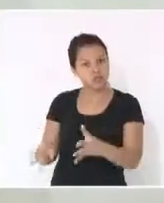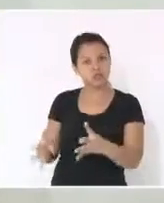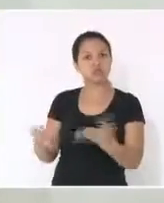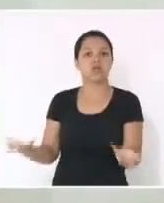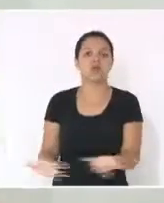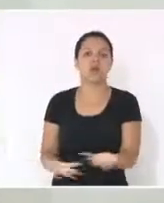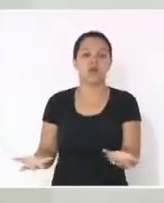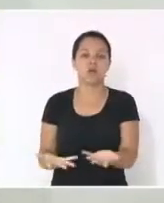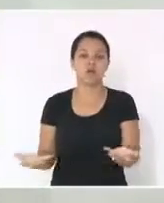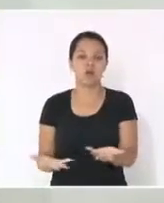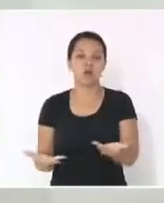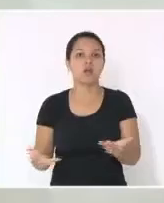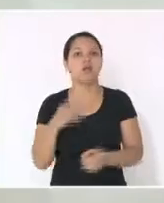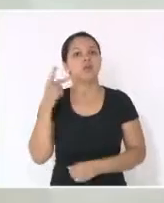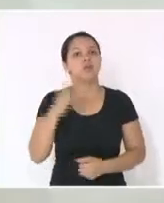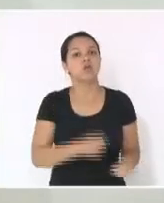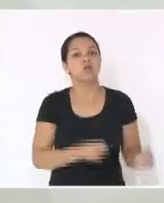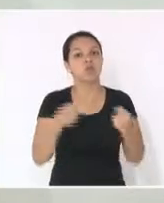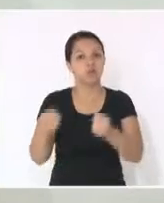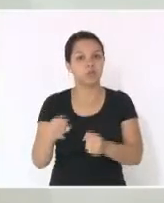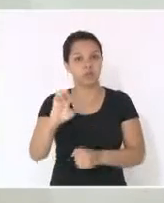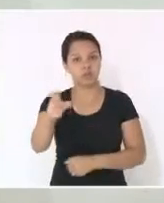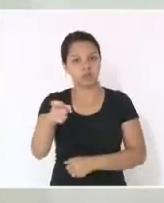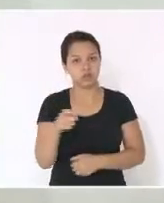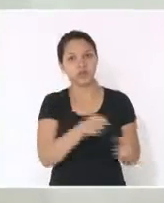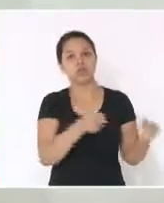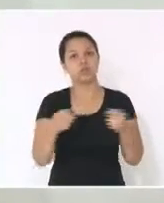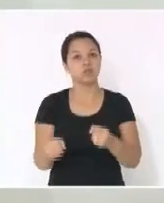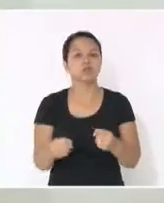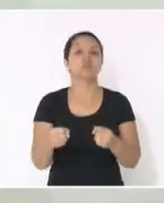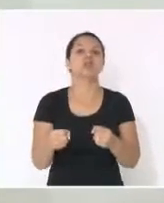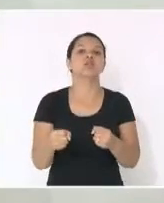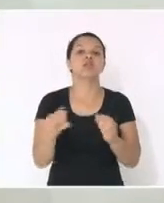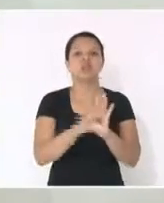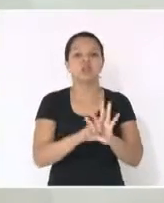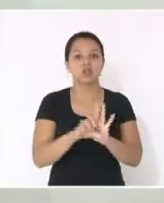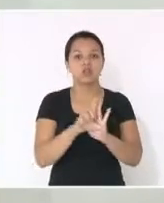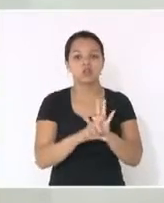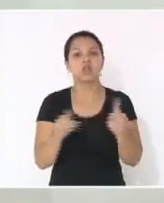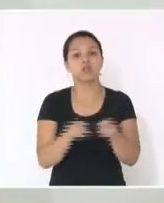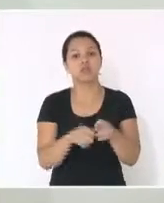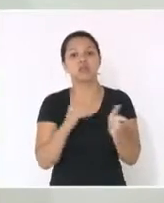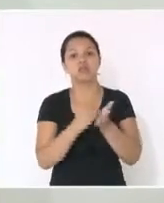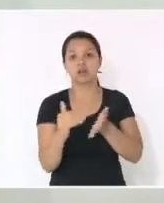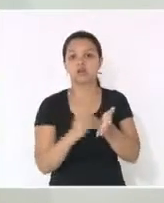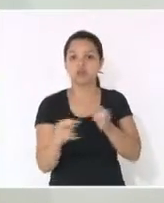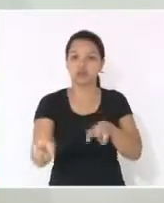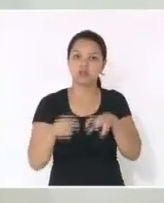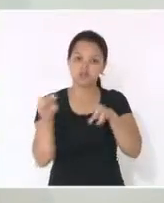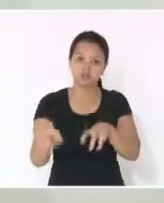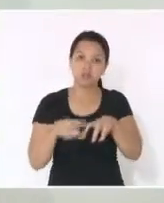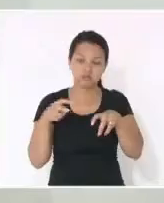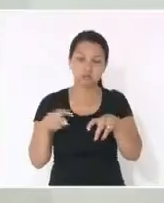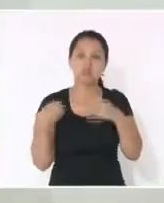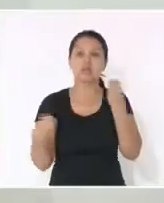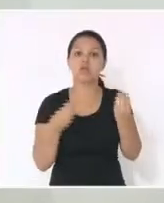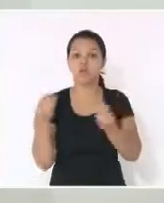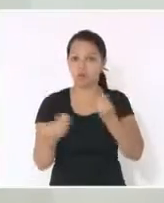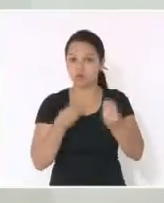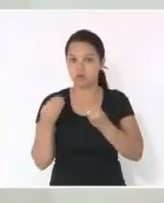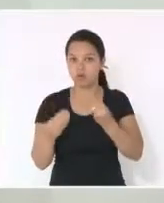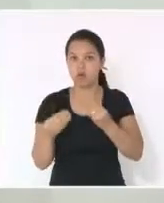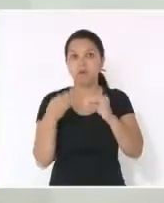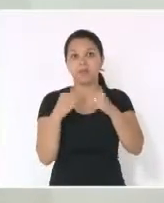momento pelo poder executivo pelo poder legislativo bem como também pela secretaria da fazenda no sentido de que não seja